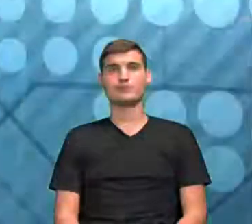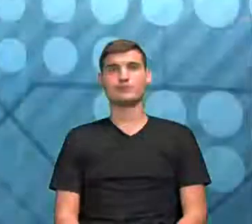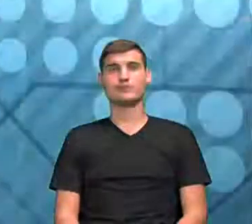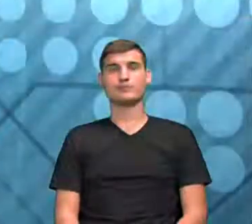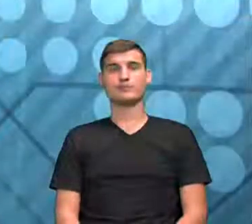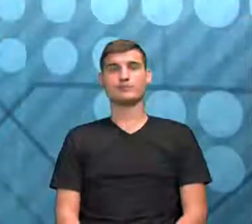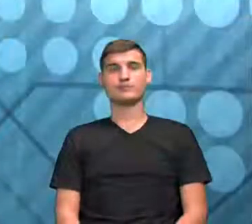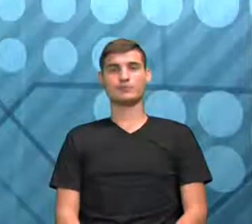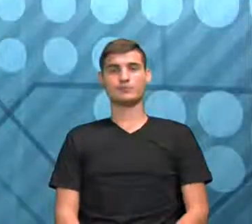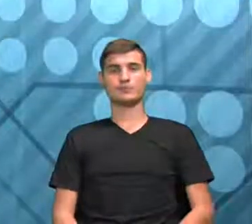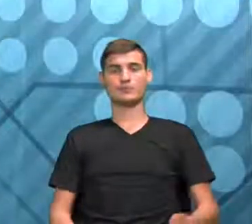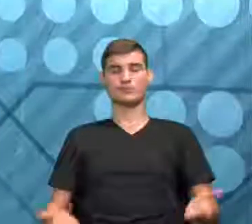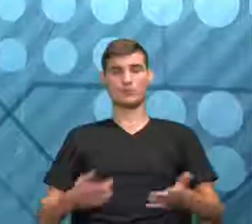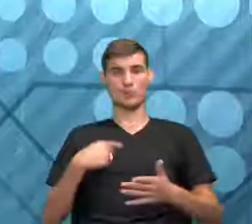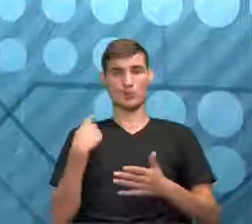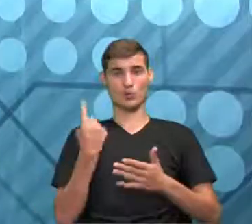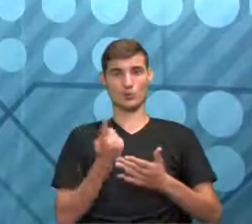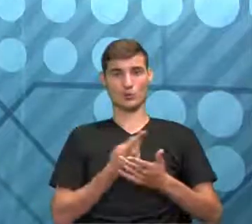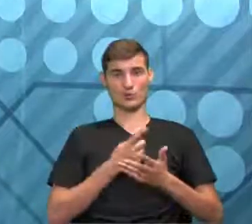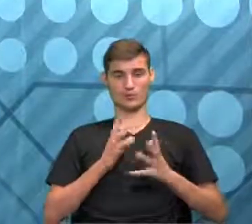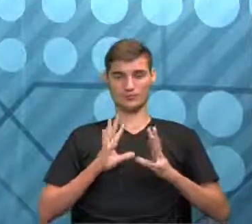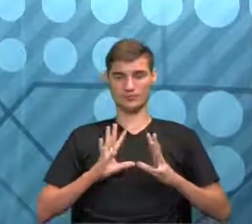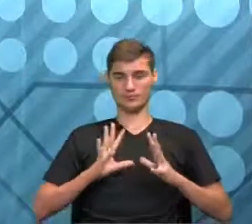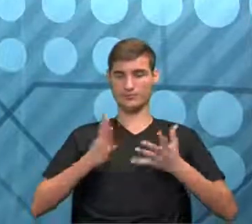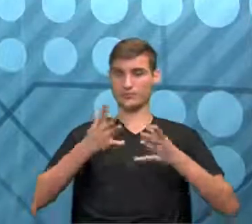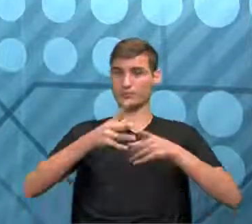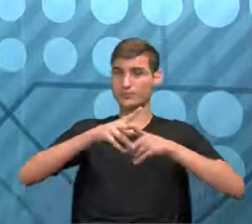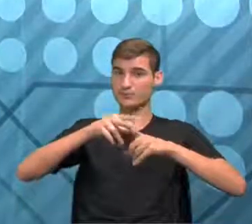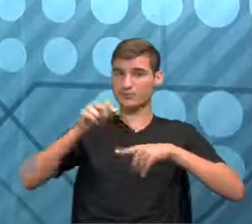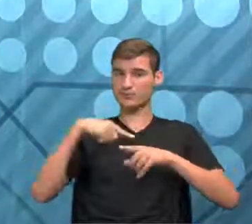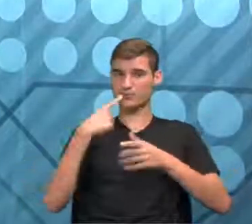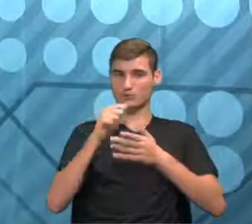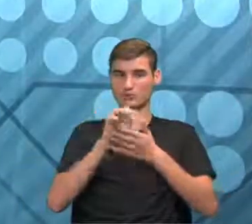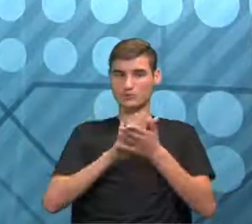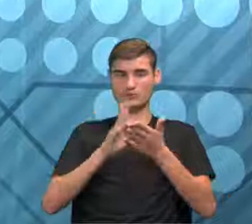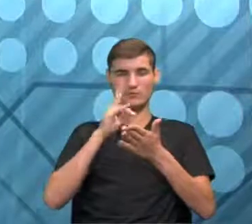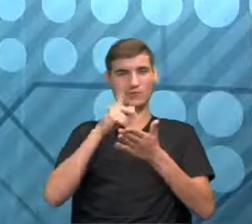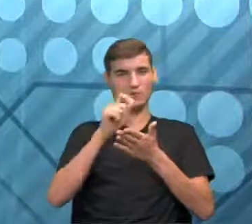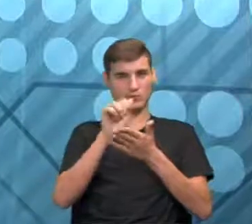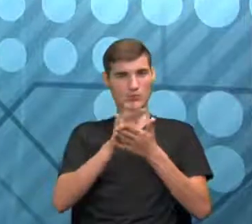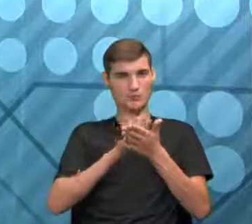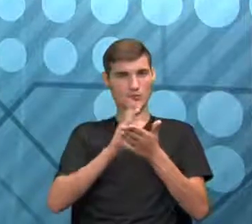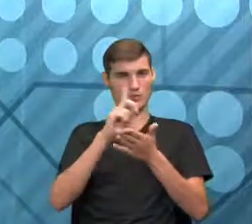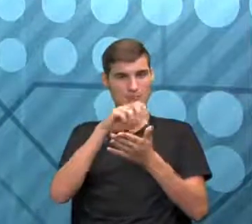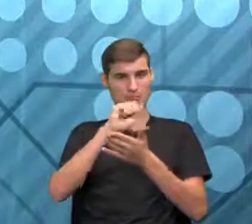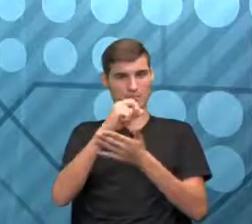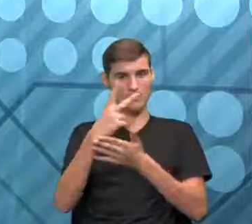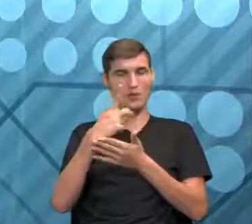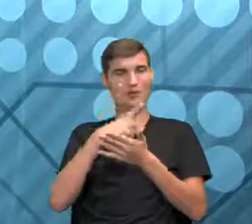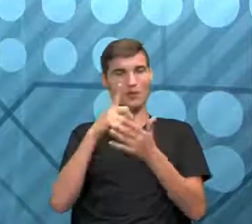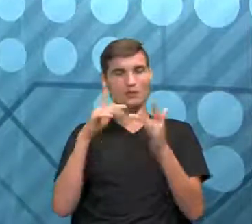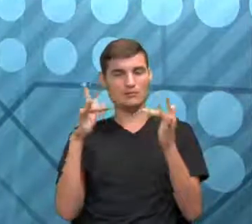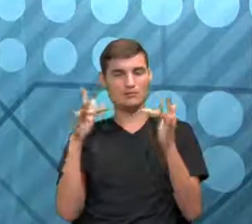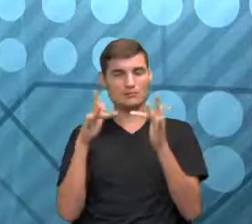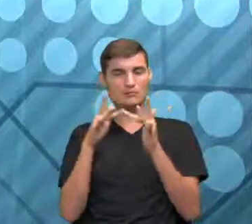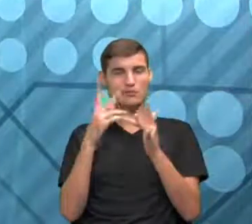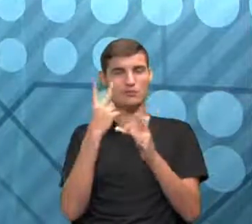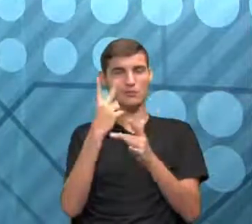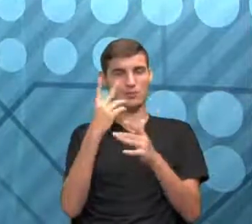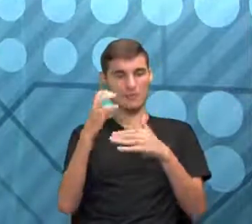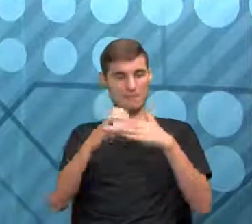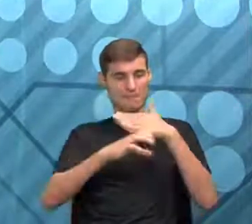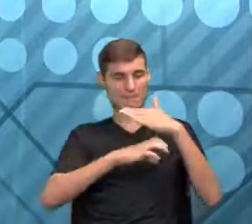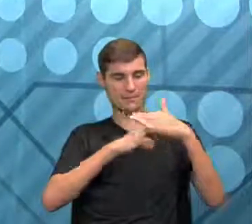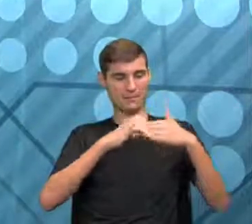Para resolver então um exercício, vamos fazer a nossa situação-problema. A gente vai fazer a ligação entre duas empresas e a